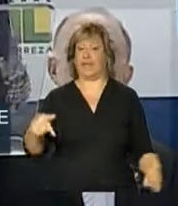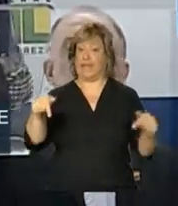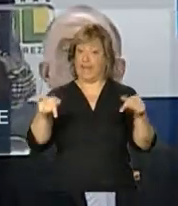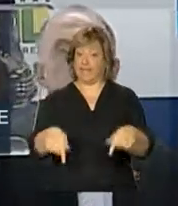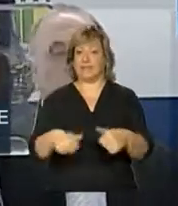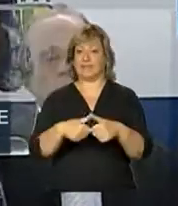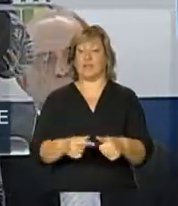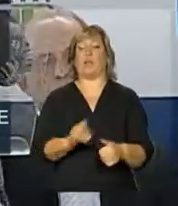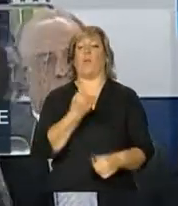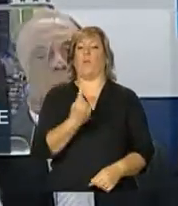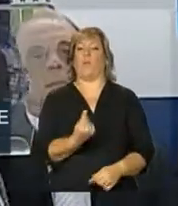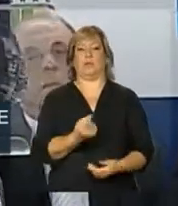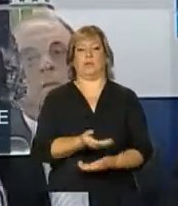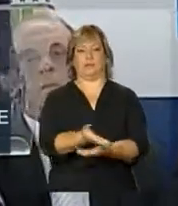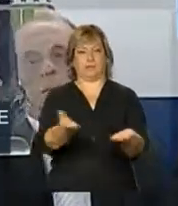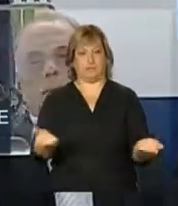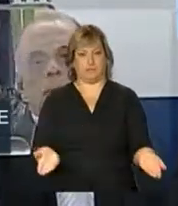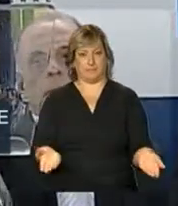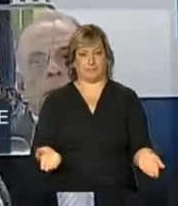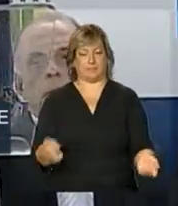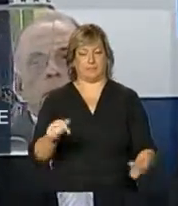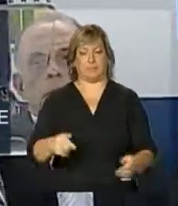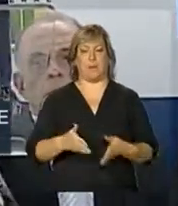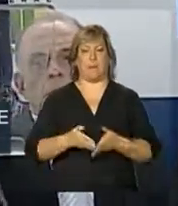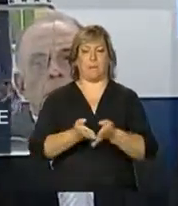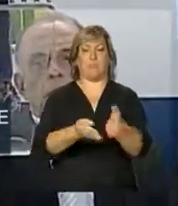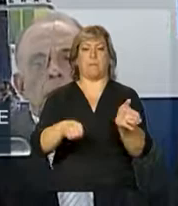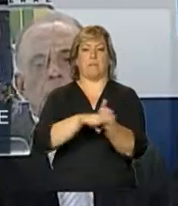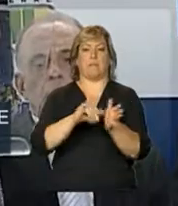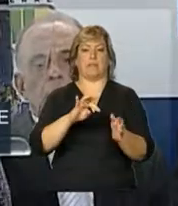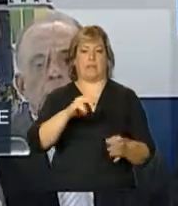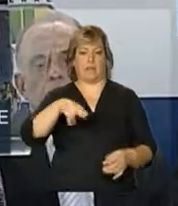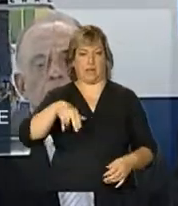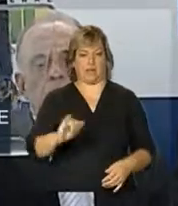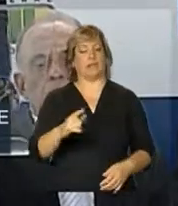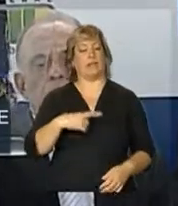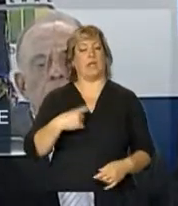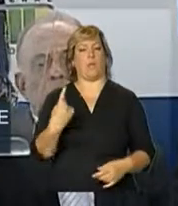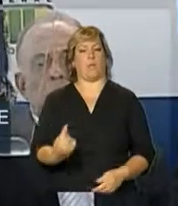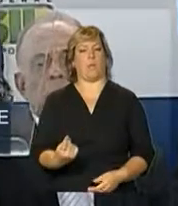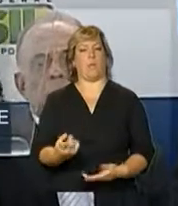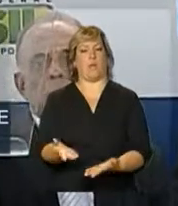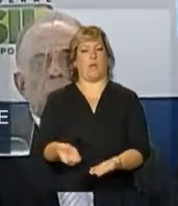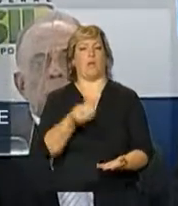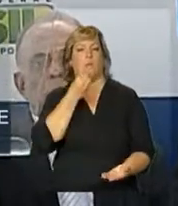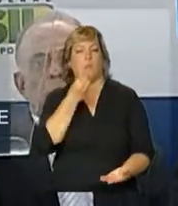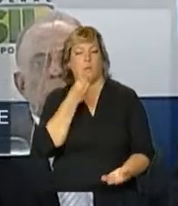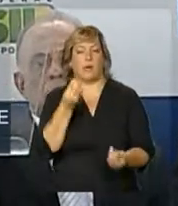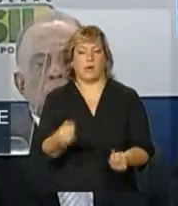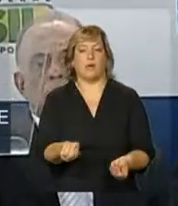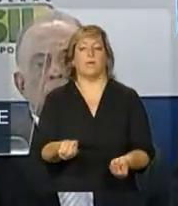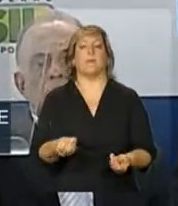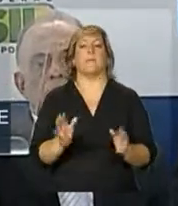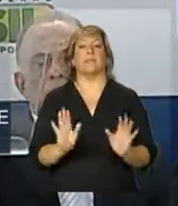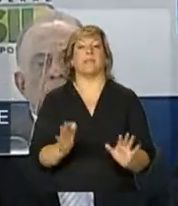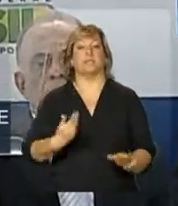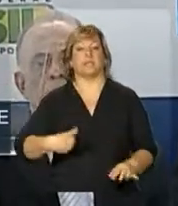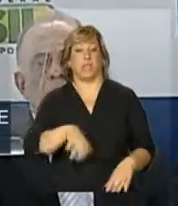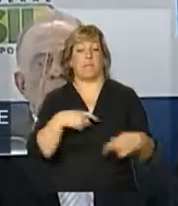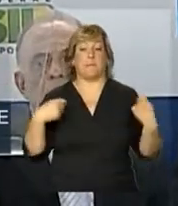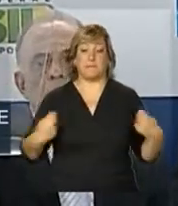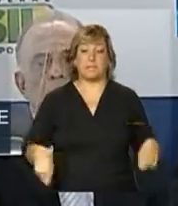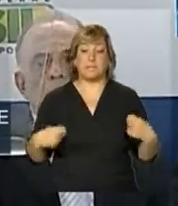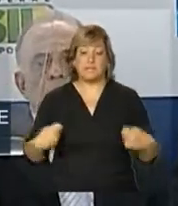uma. Aqui, no Porto de Itaqui, está uma porta. Agora, nós precisamos